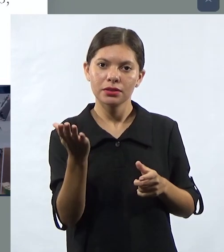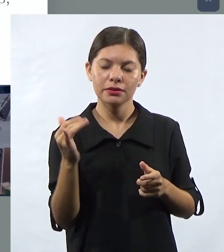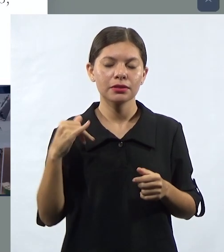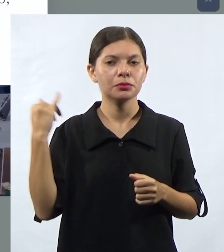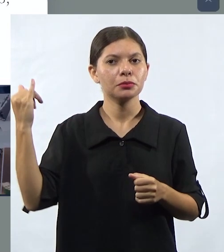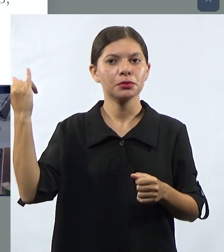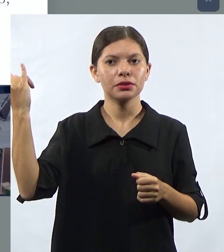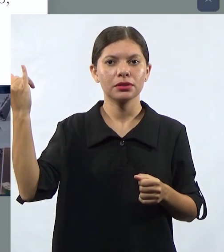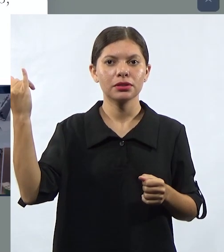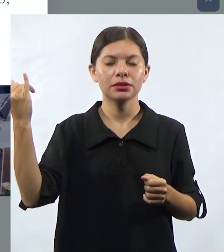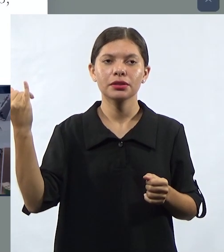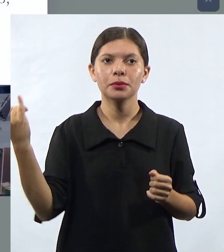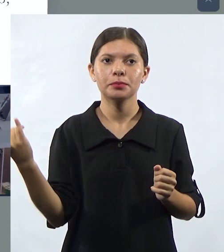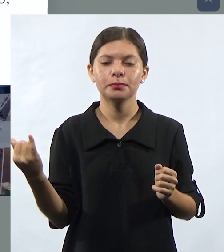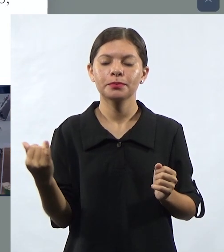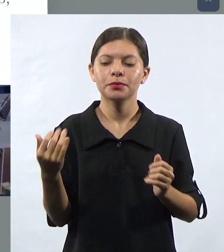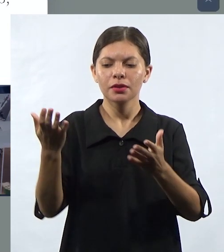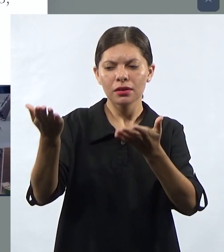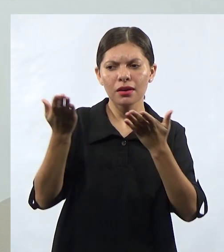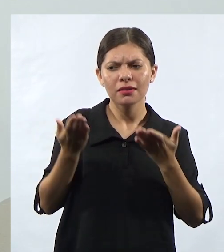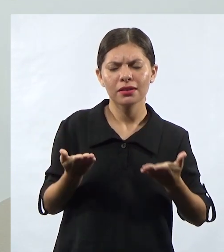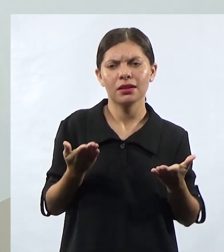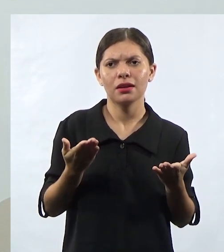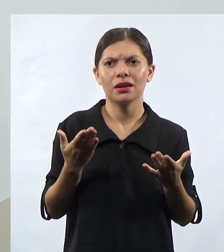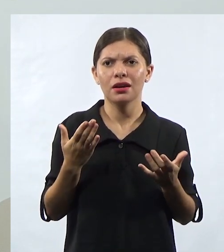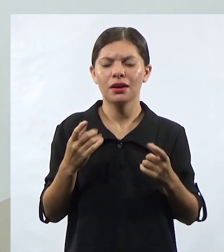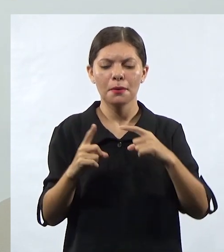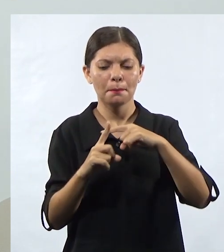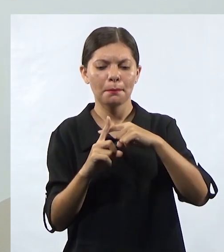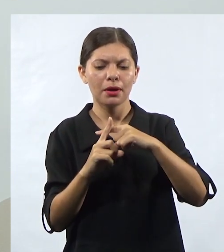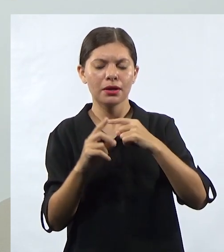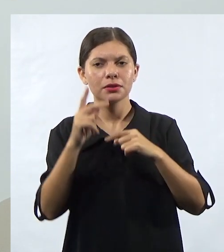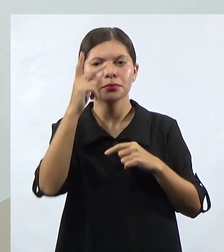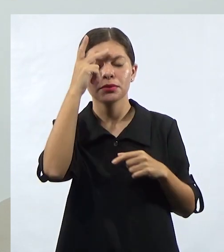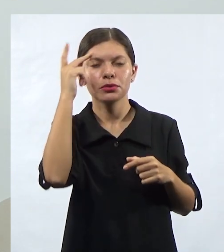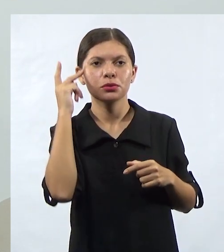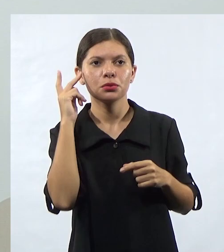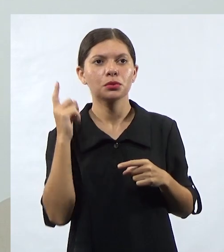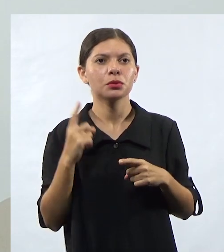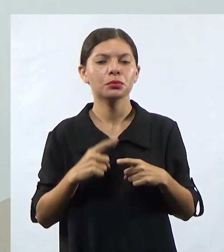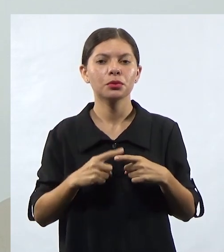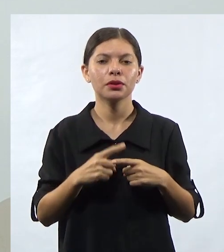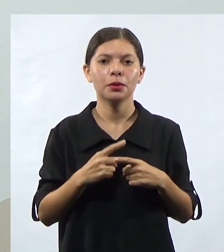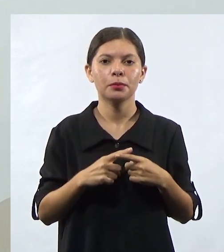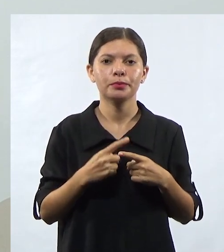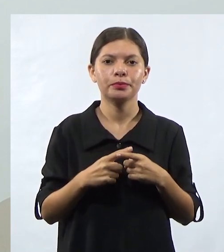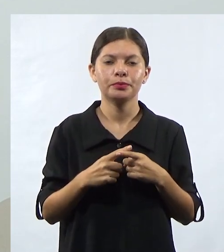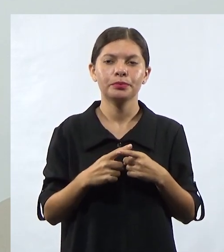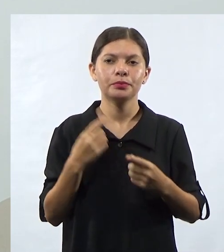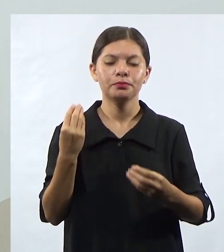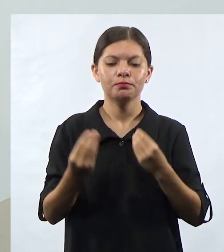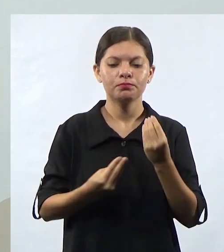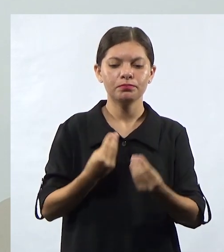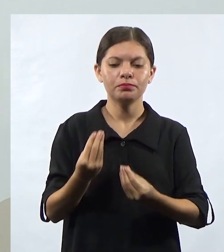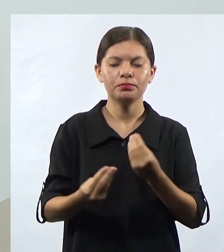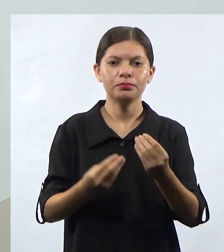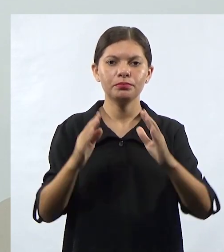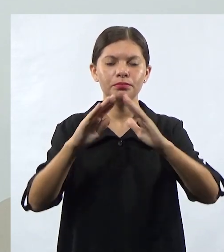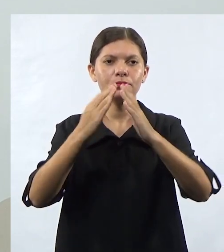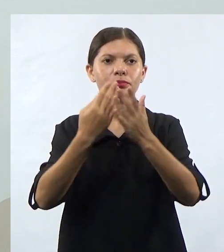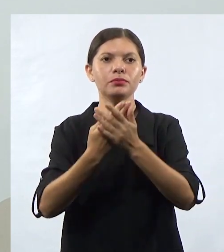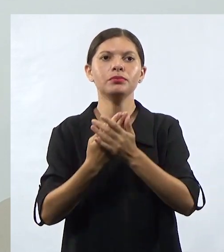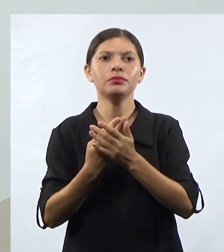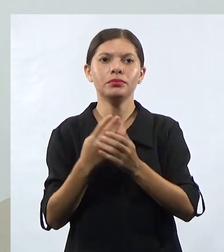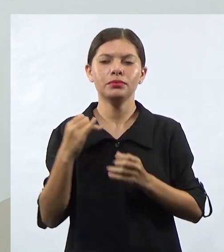convidar mais pessoas. Por quê? Essa expectativa do como a escola é importante, né, o quanto